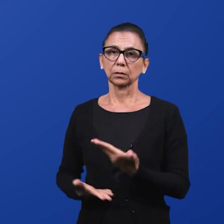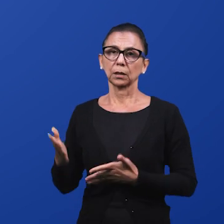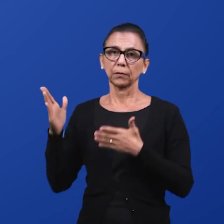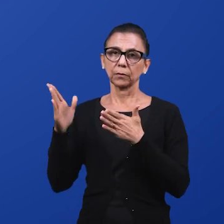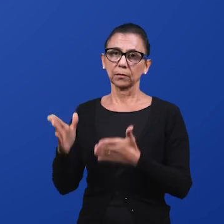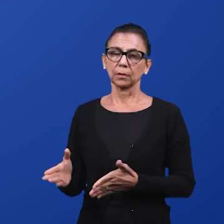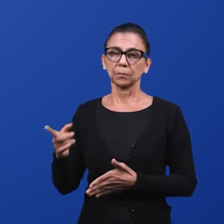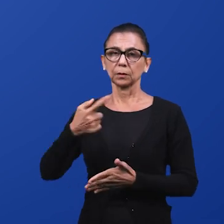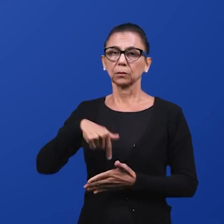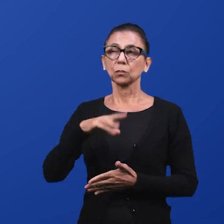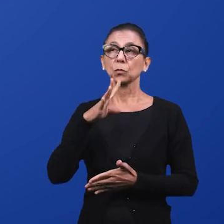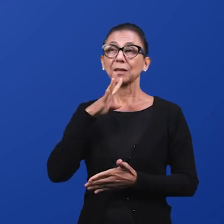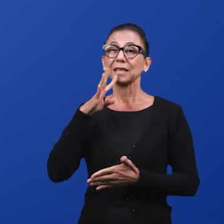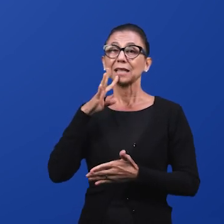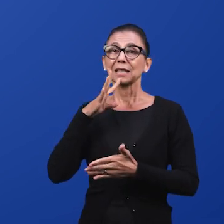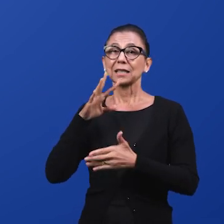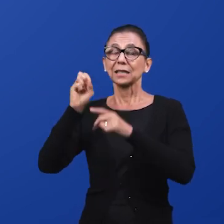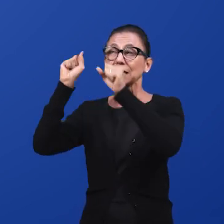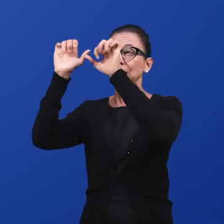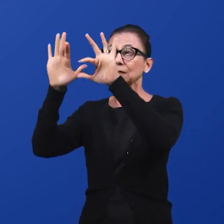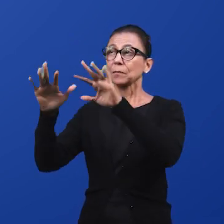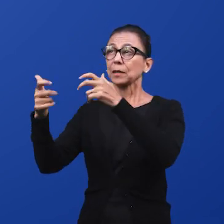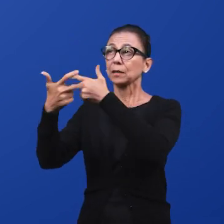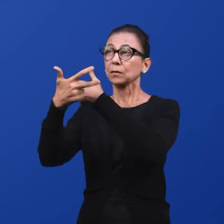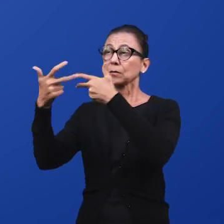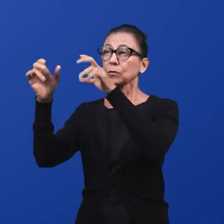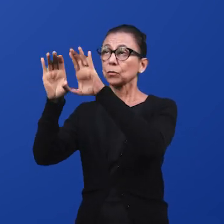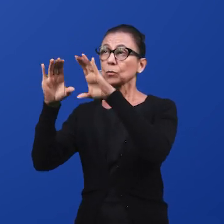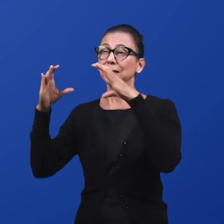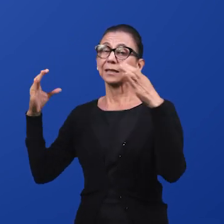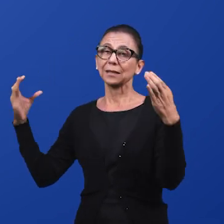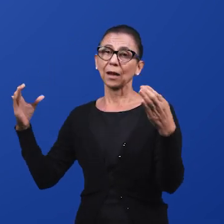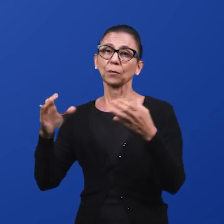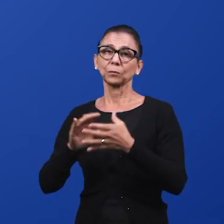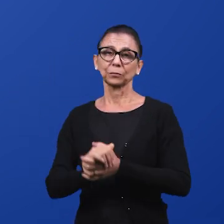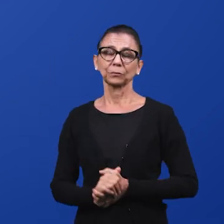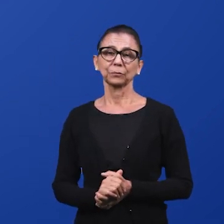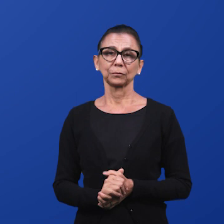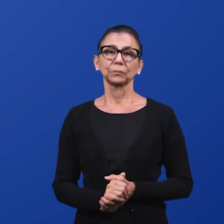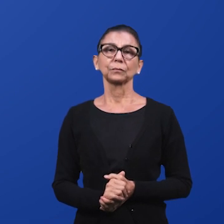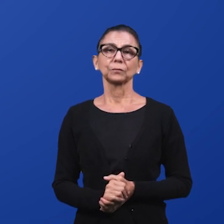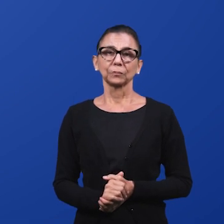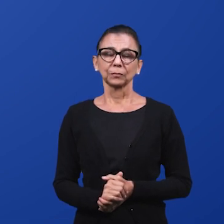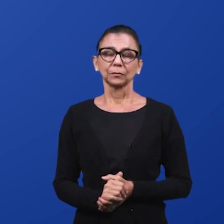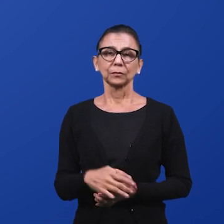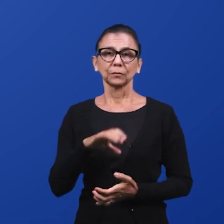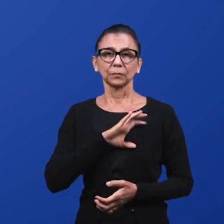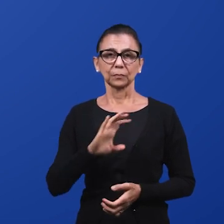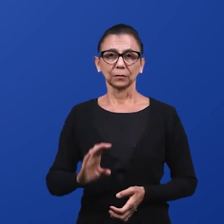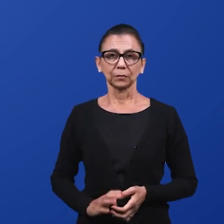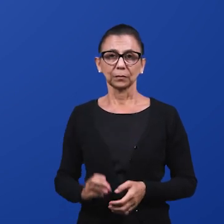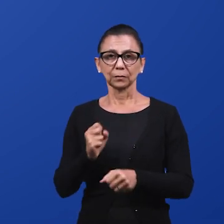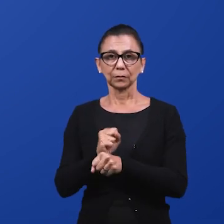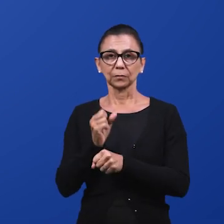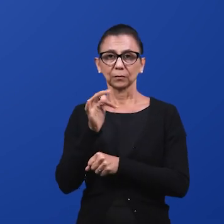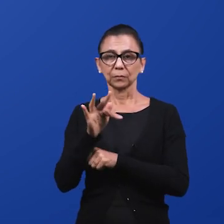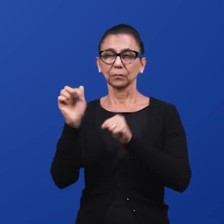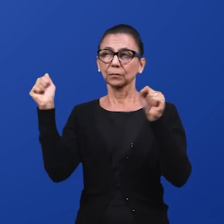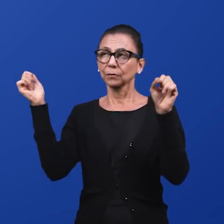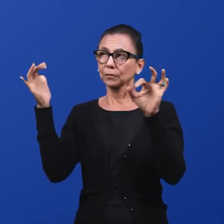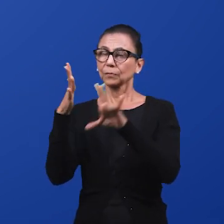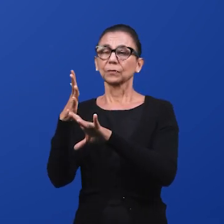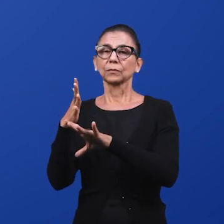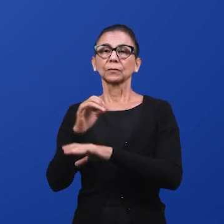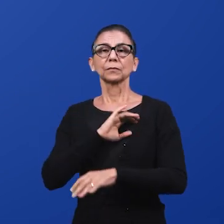as riquezas da glória deste mistério entre os gentios, que é Cristo em vós, esperança de glória. Então Cristo é a